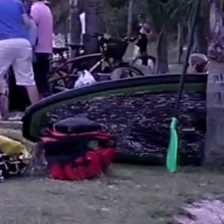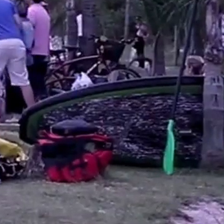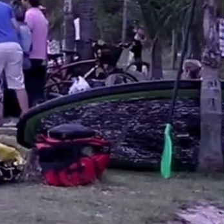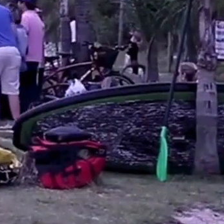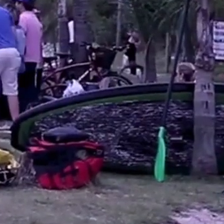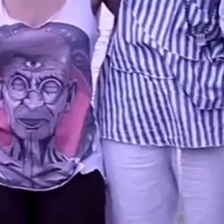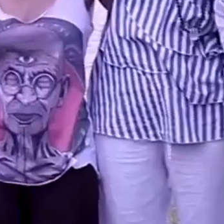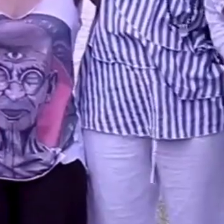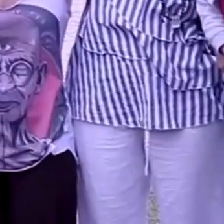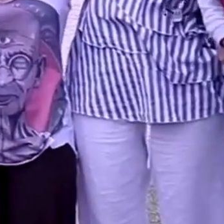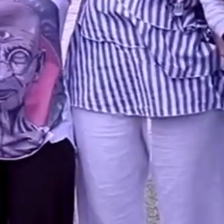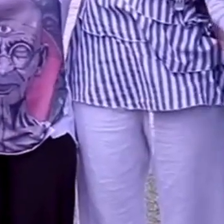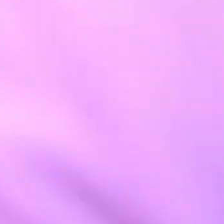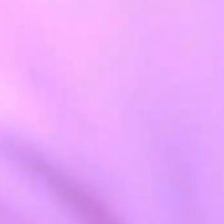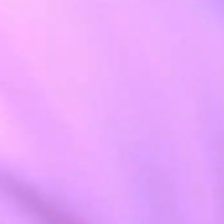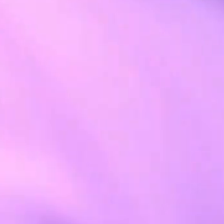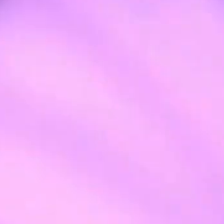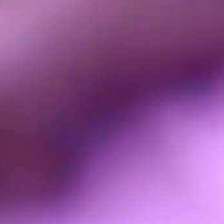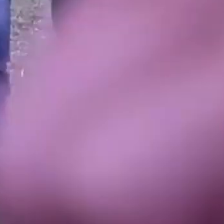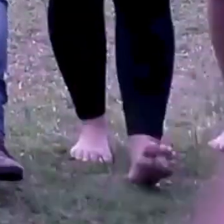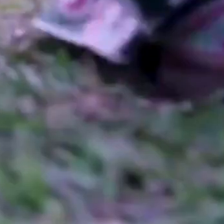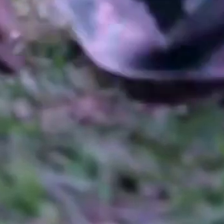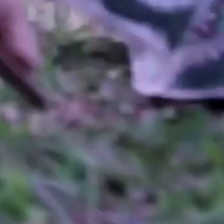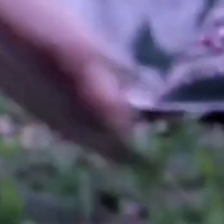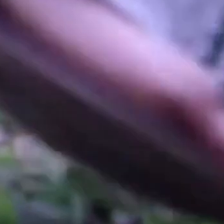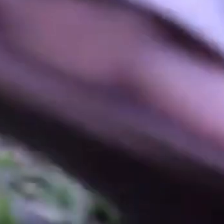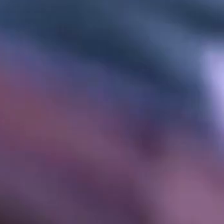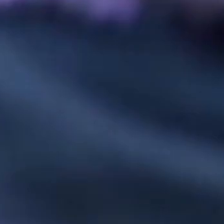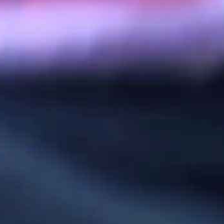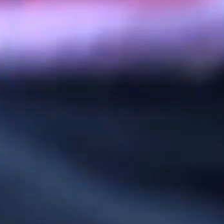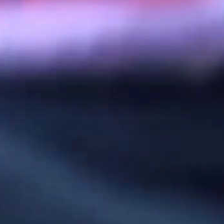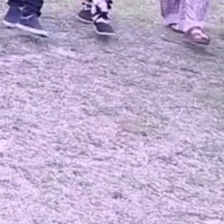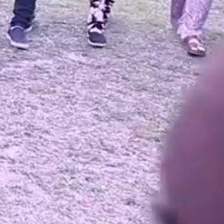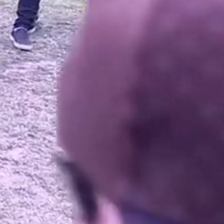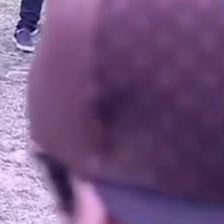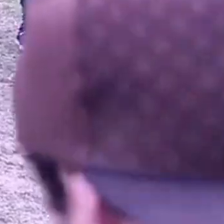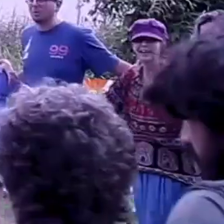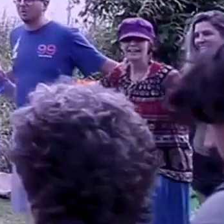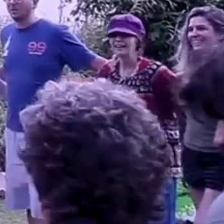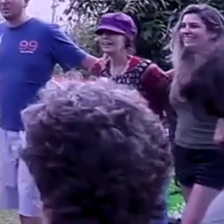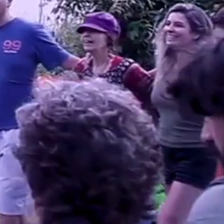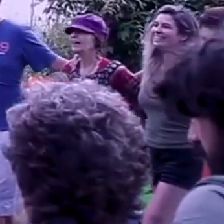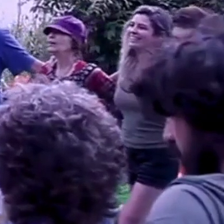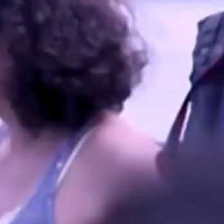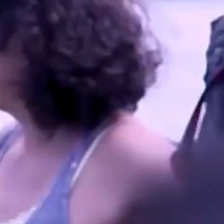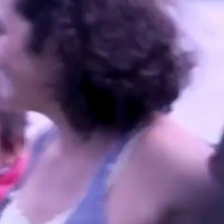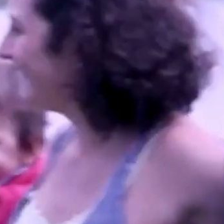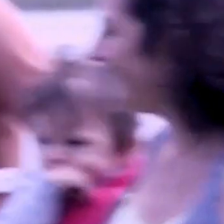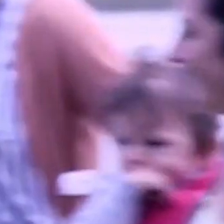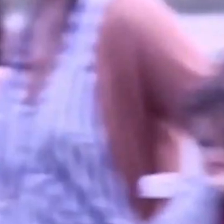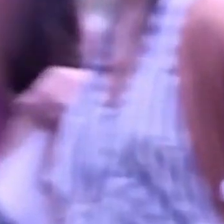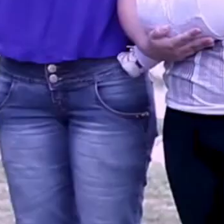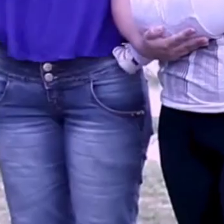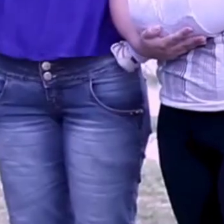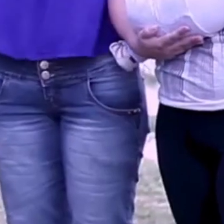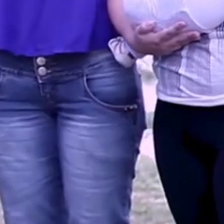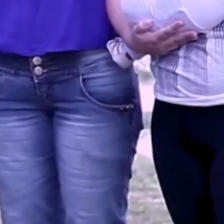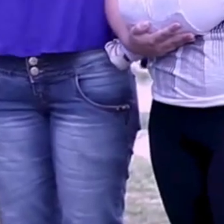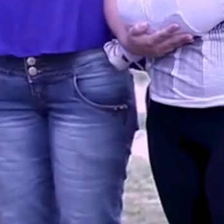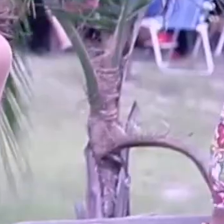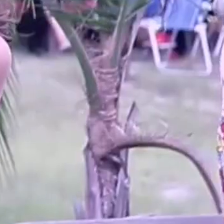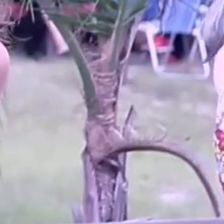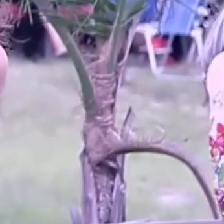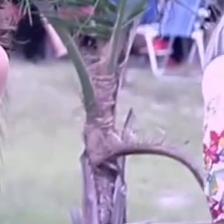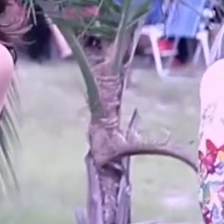Eu quero morar numa casinha feita à mão, uma